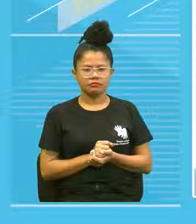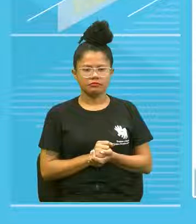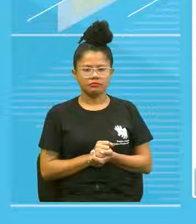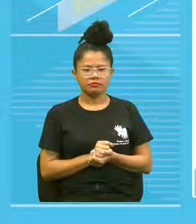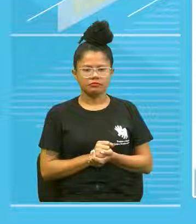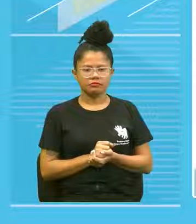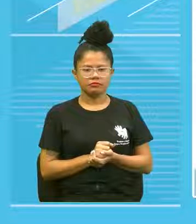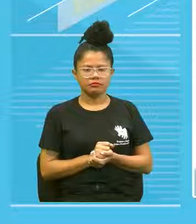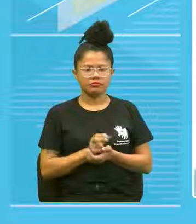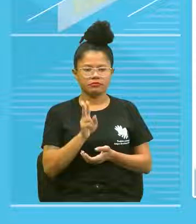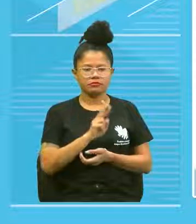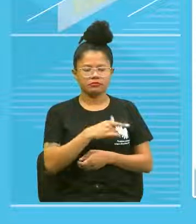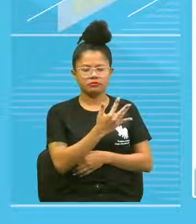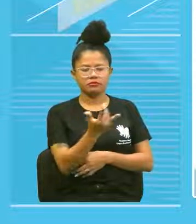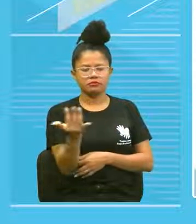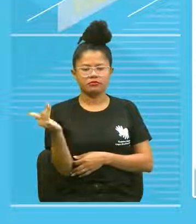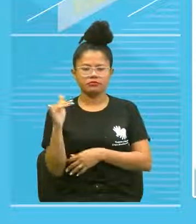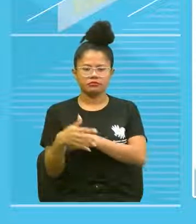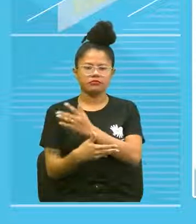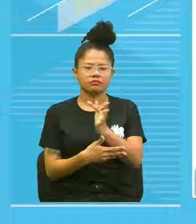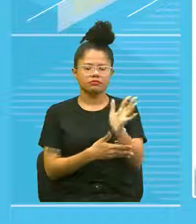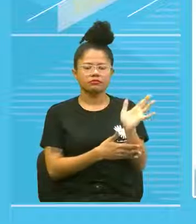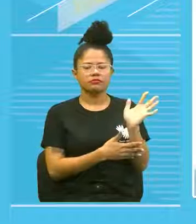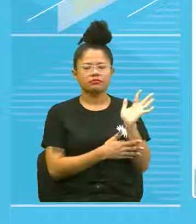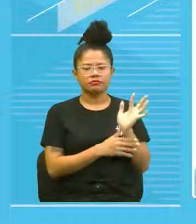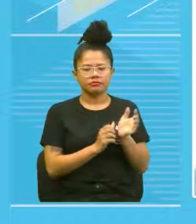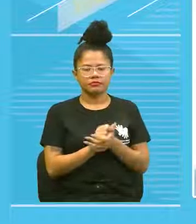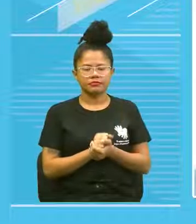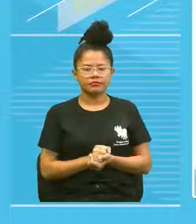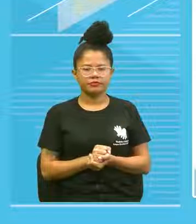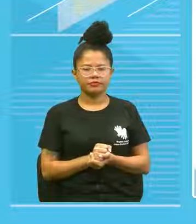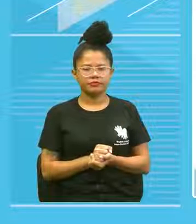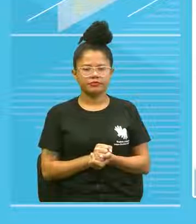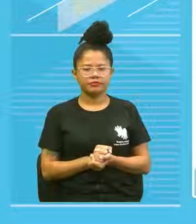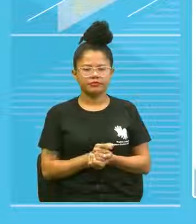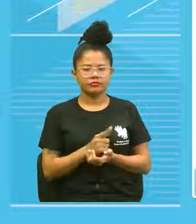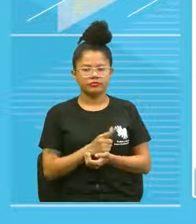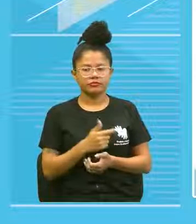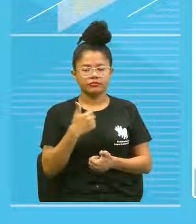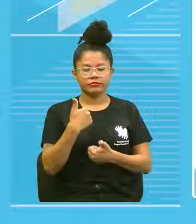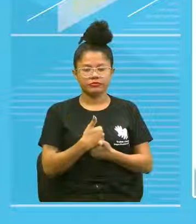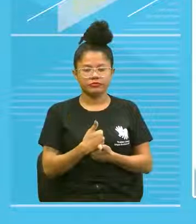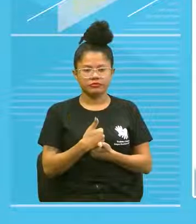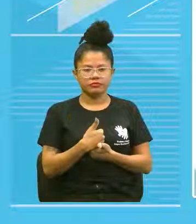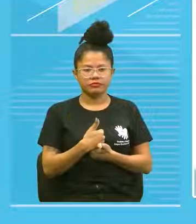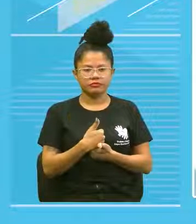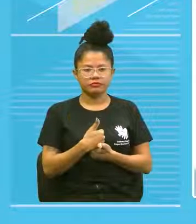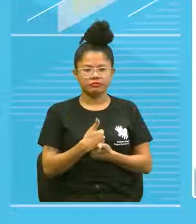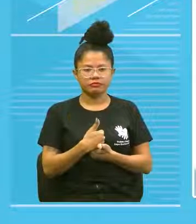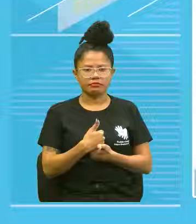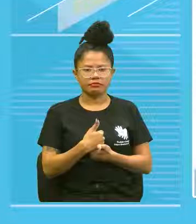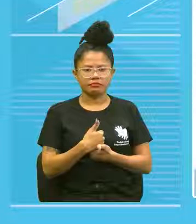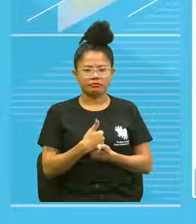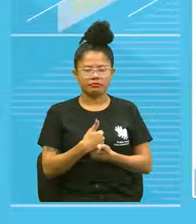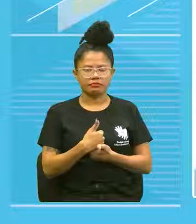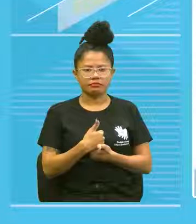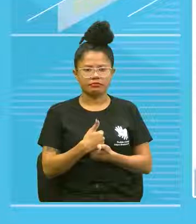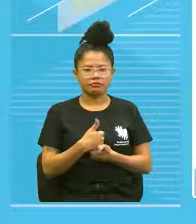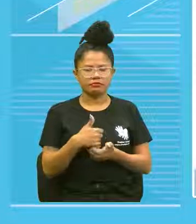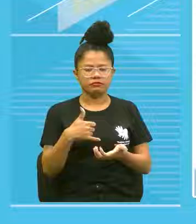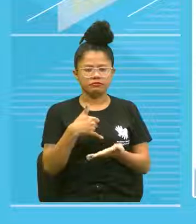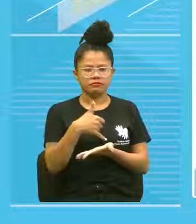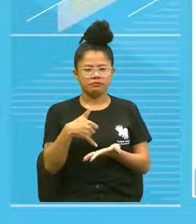é a base de vegetais e ele veio para substituir Thurman o